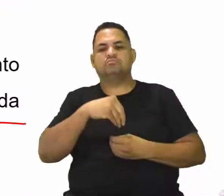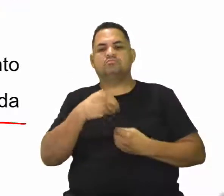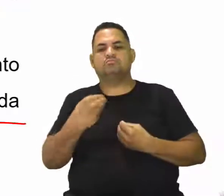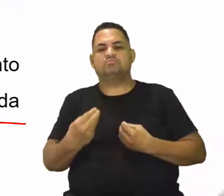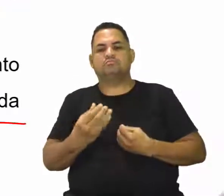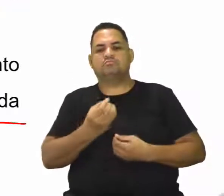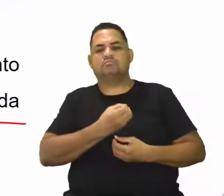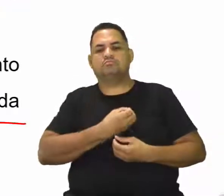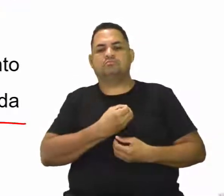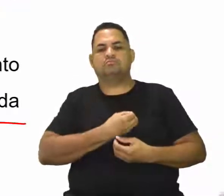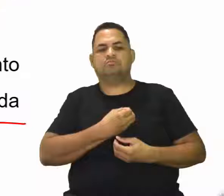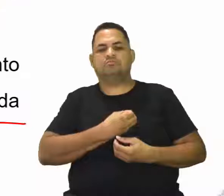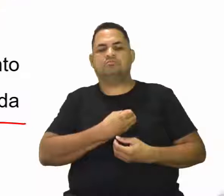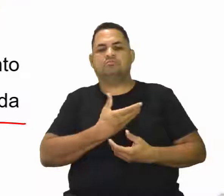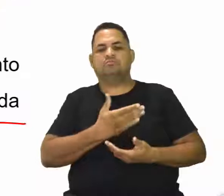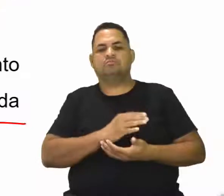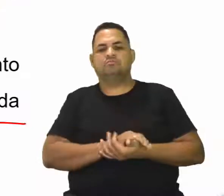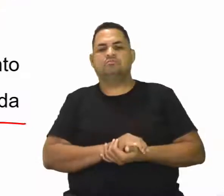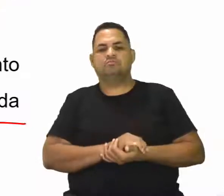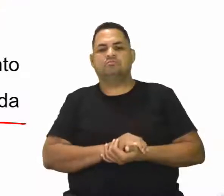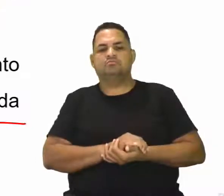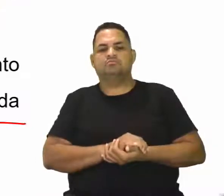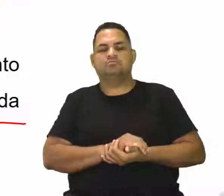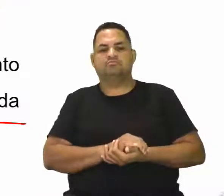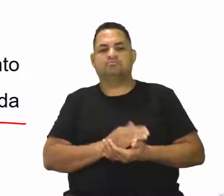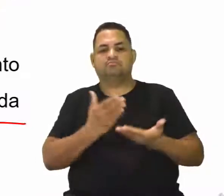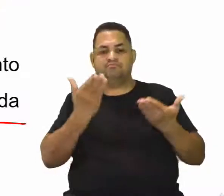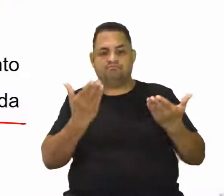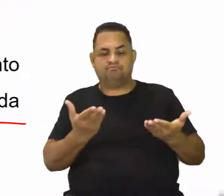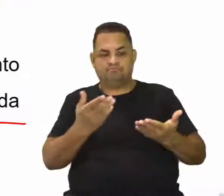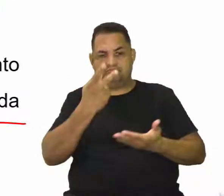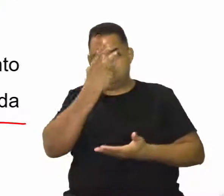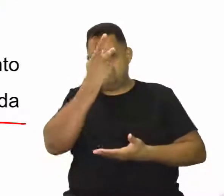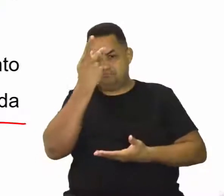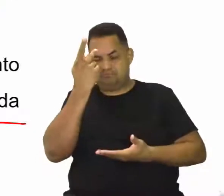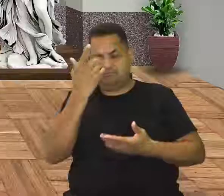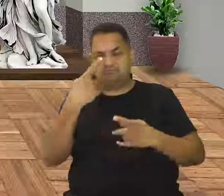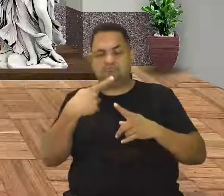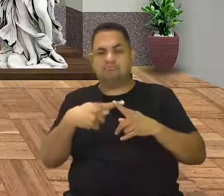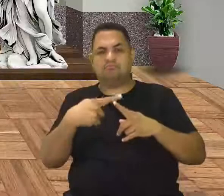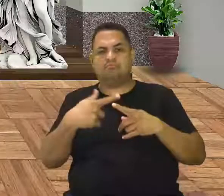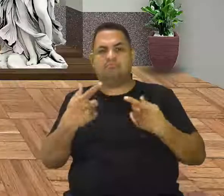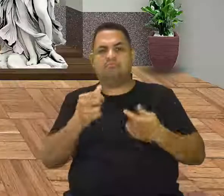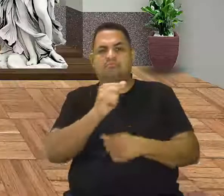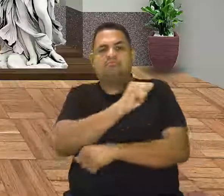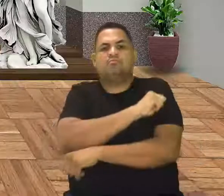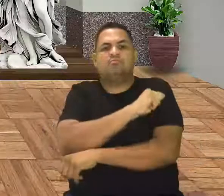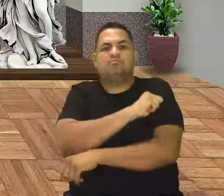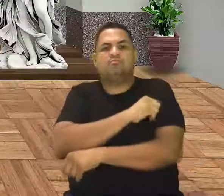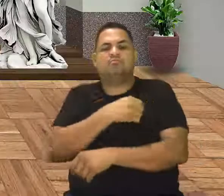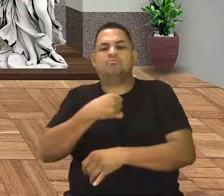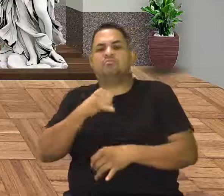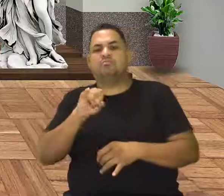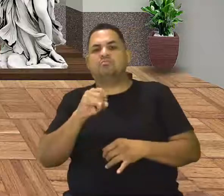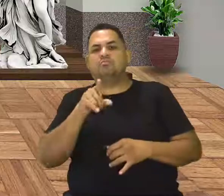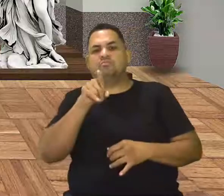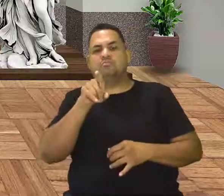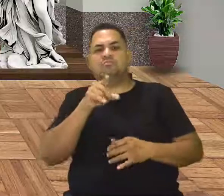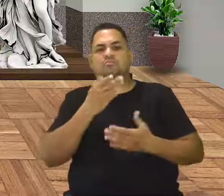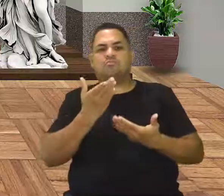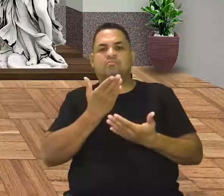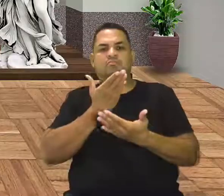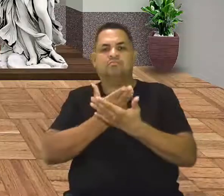número cada vez maior de pessoas. Bem para mim, porque é assim, aluno. Se você que está aí